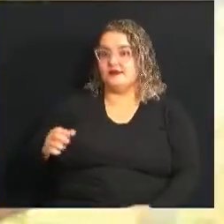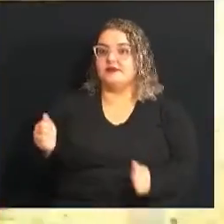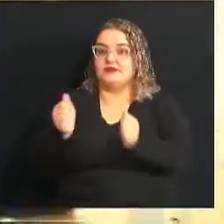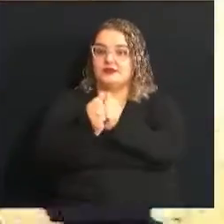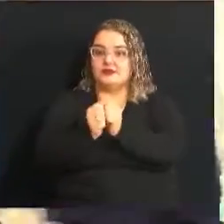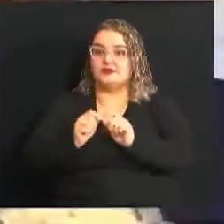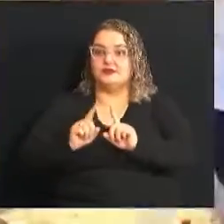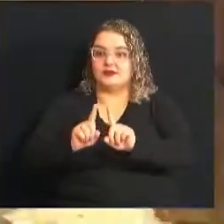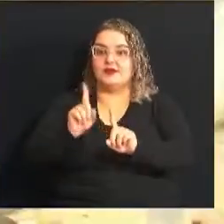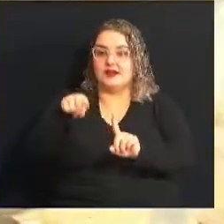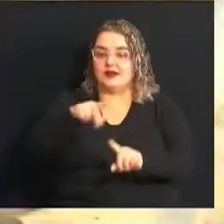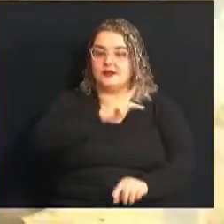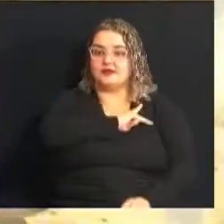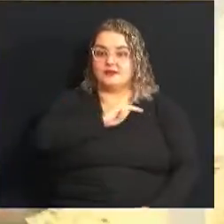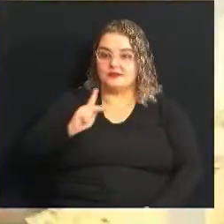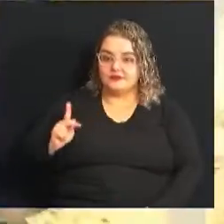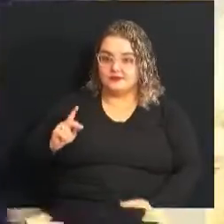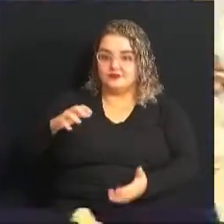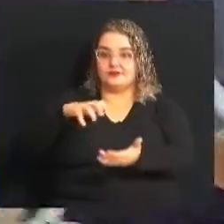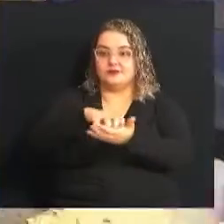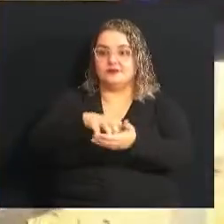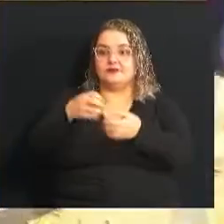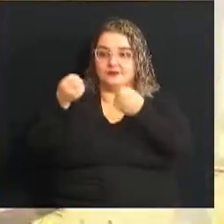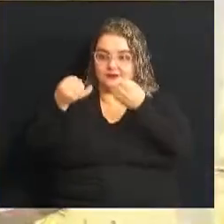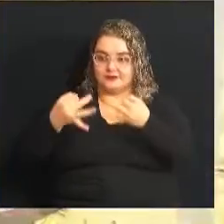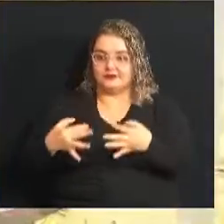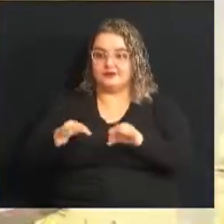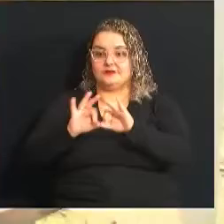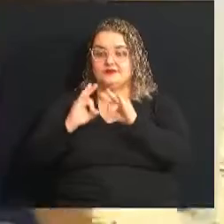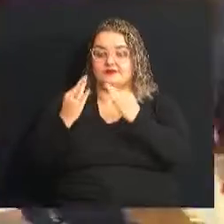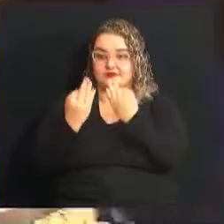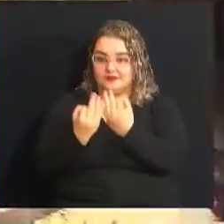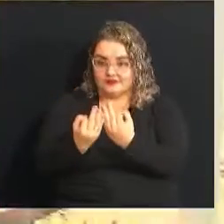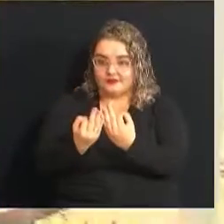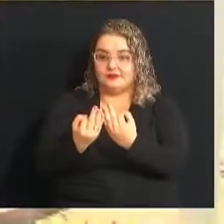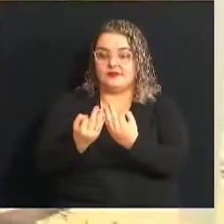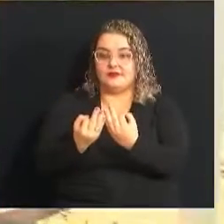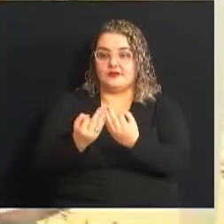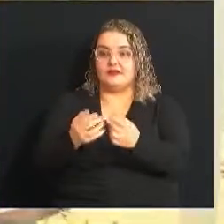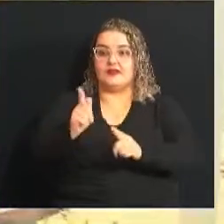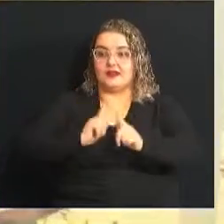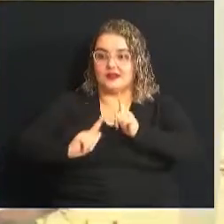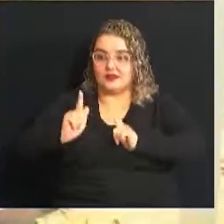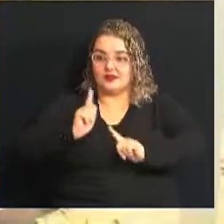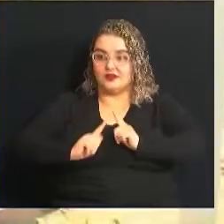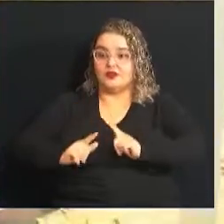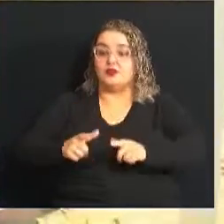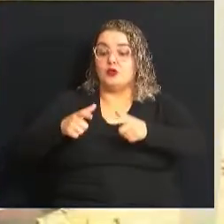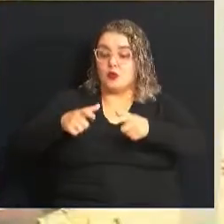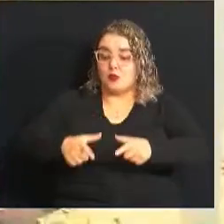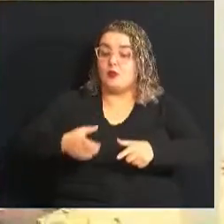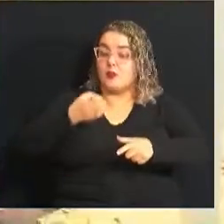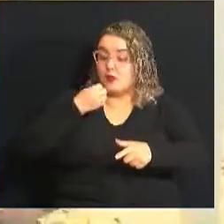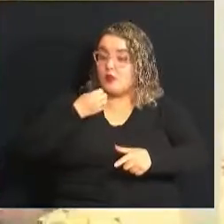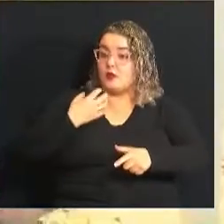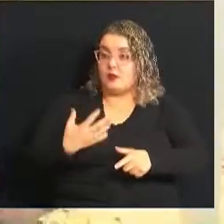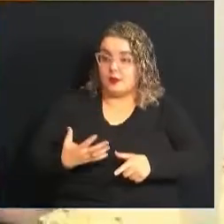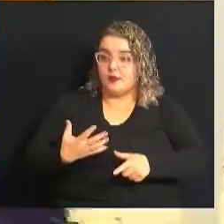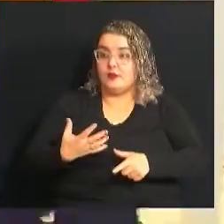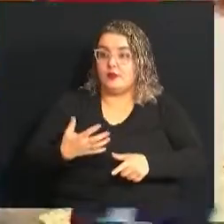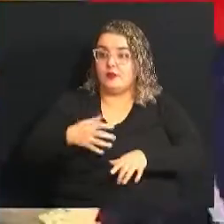é presidente do Centro de Orientação Familiar e que faz a gestão, né, do Bom Prato, o Bom Prato